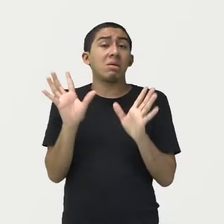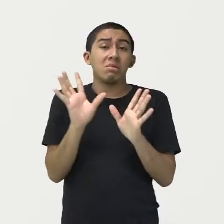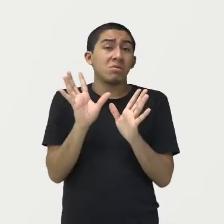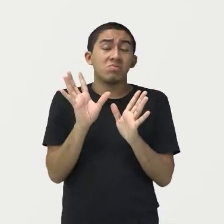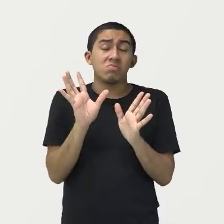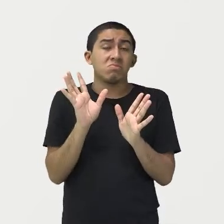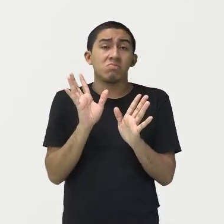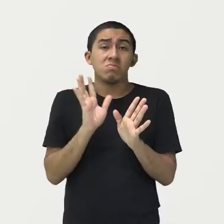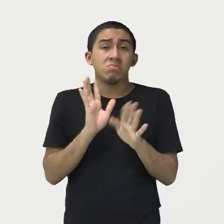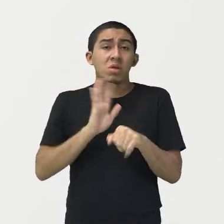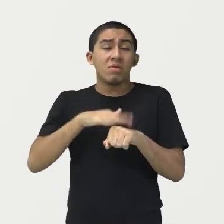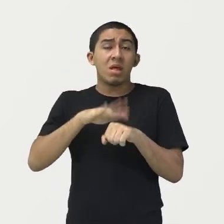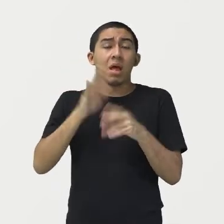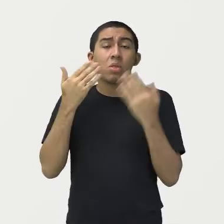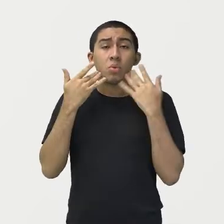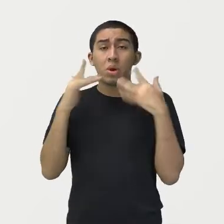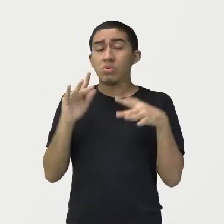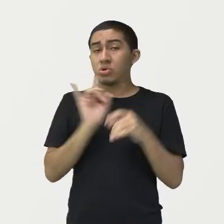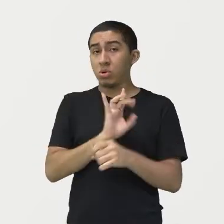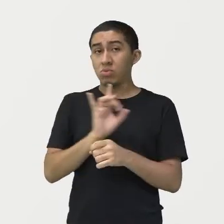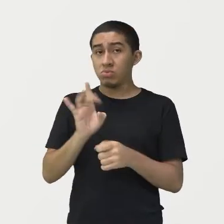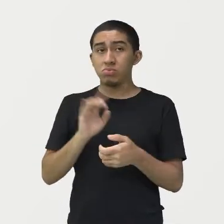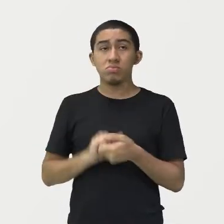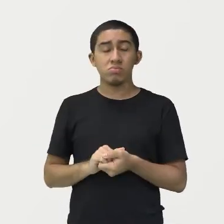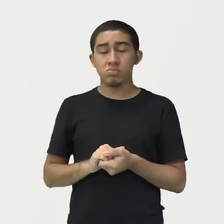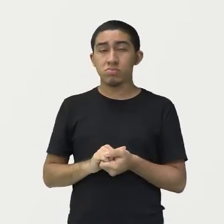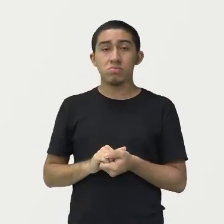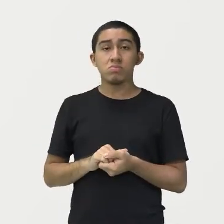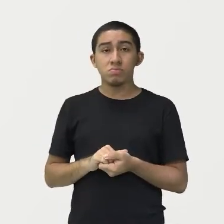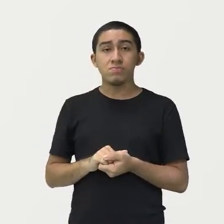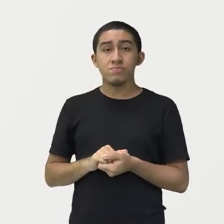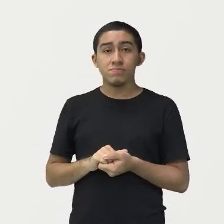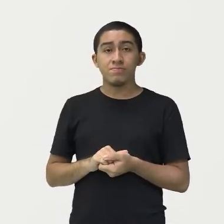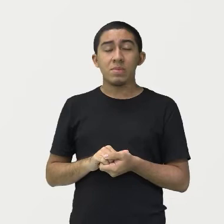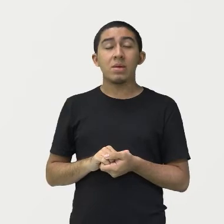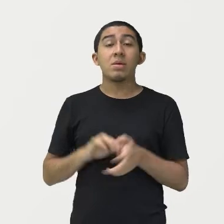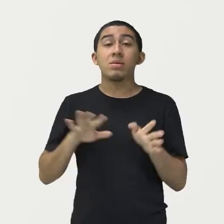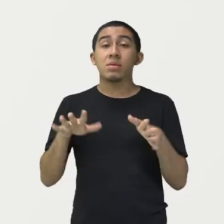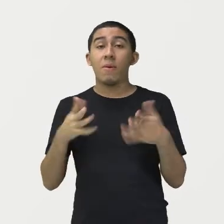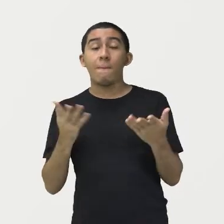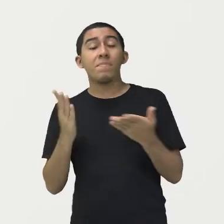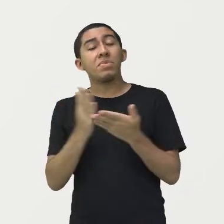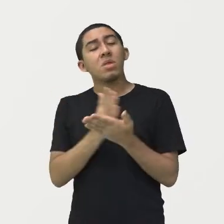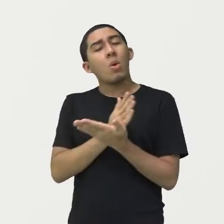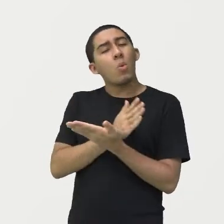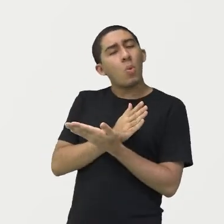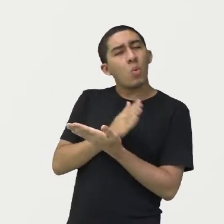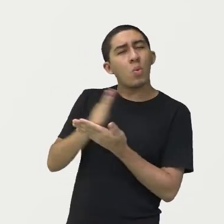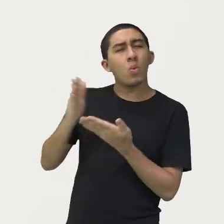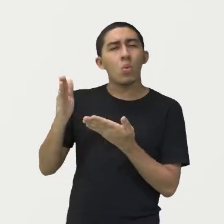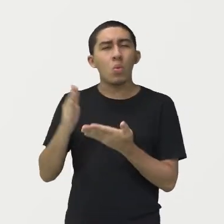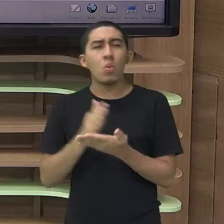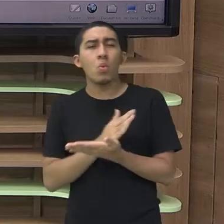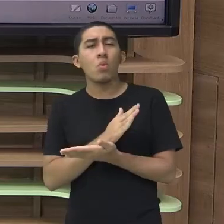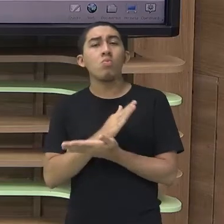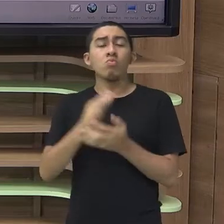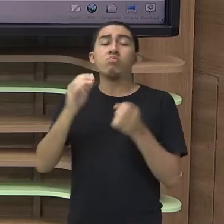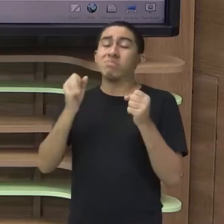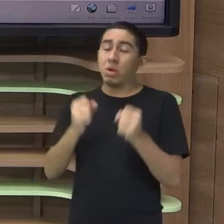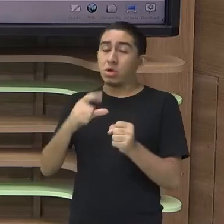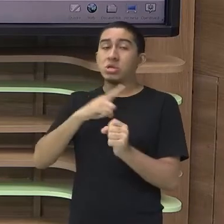elas são completamente ao acaso. É lógico que algumas circunstâncias